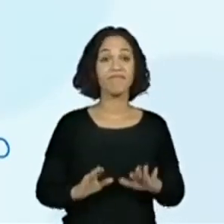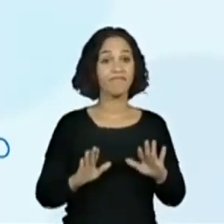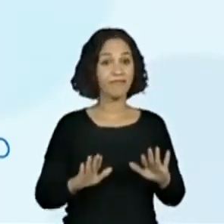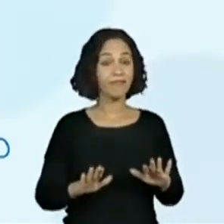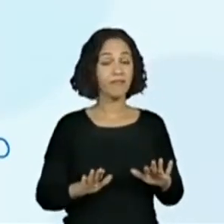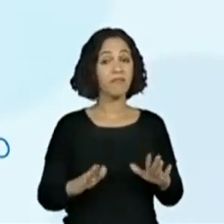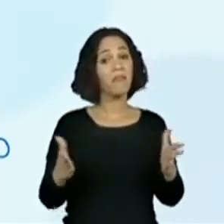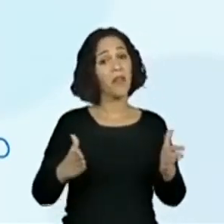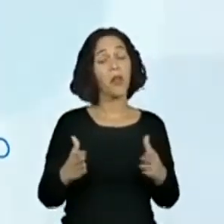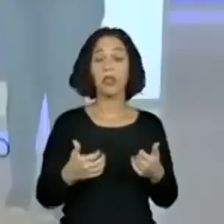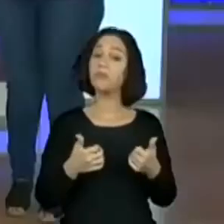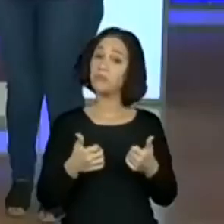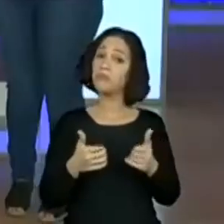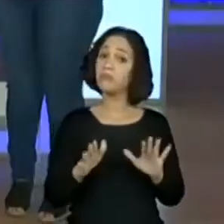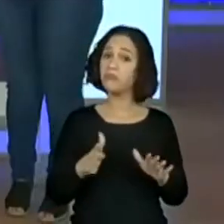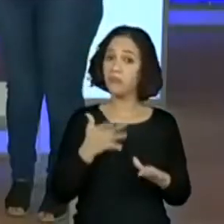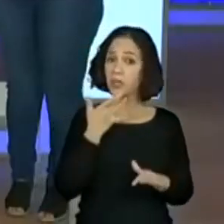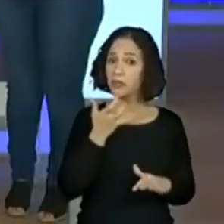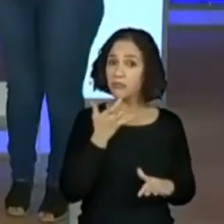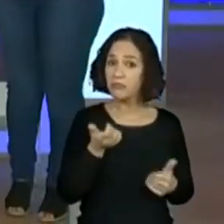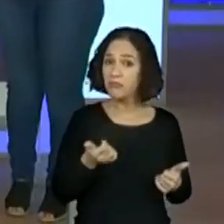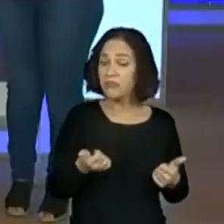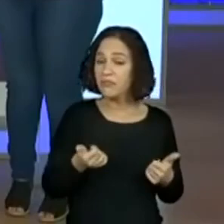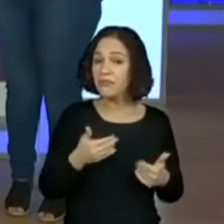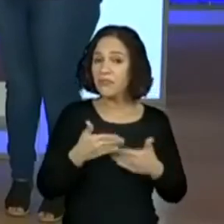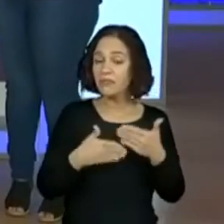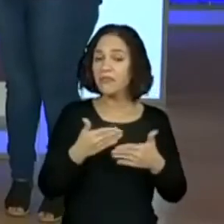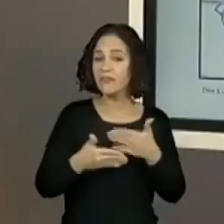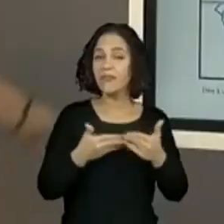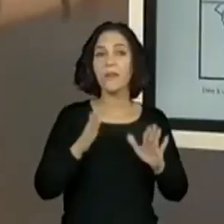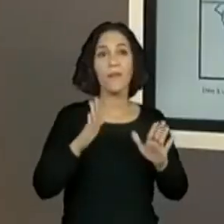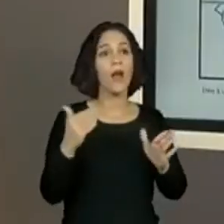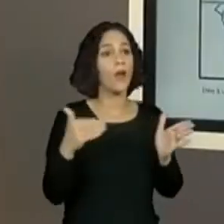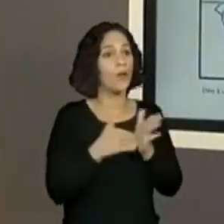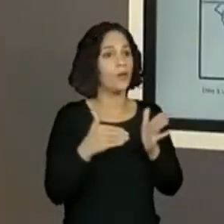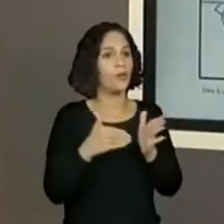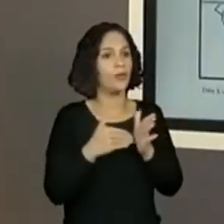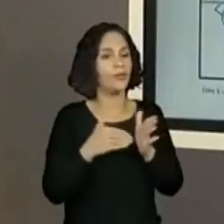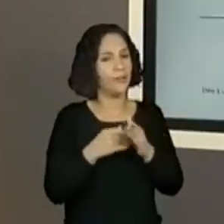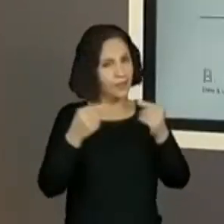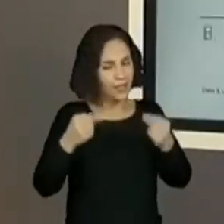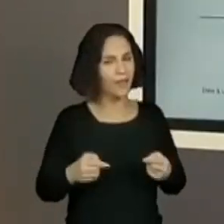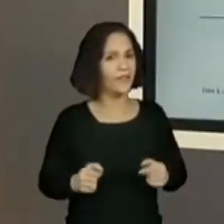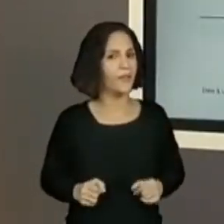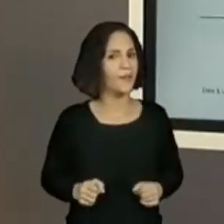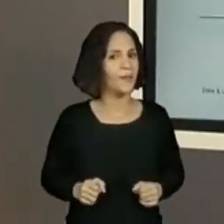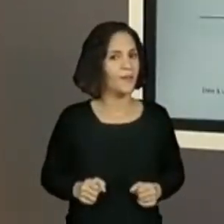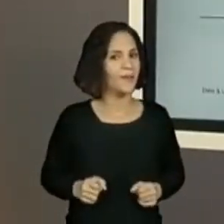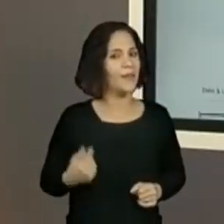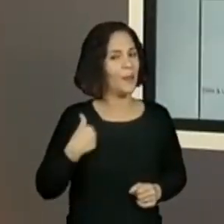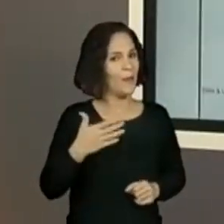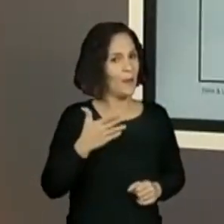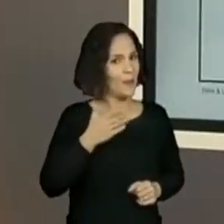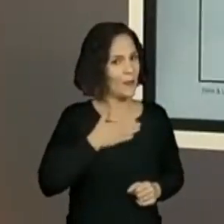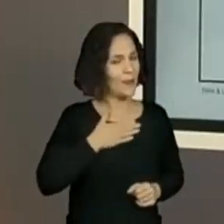Por enquanto, eu achei que está indo fácil, eles estão indo bem. Mas minha última atividade é desafio. Vocês sabem que eu